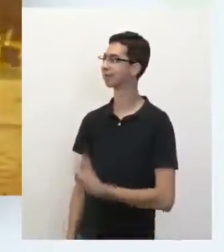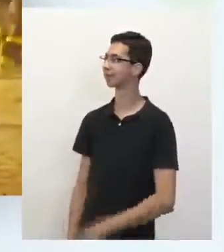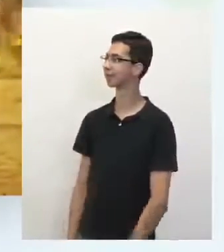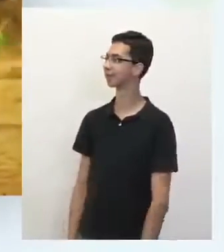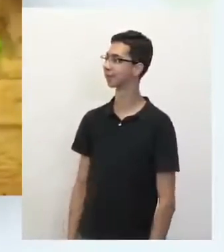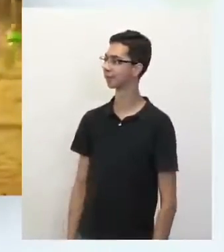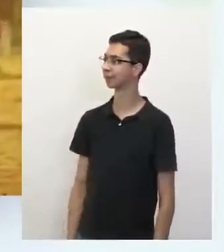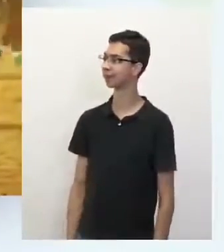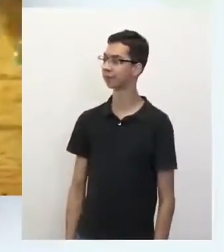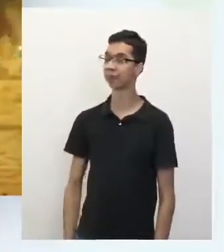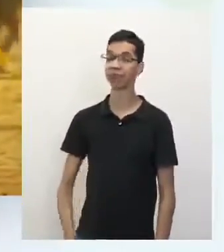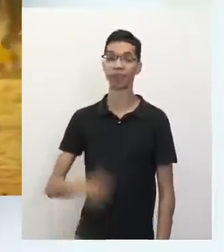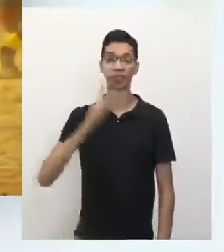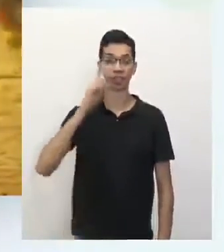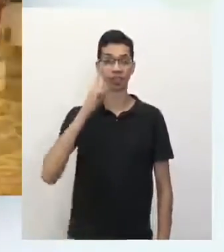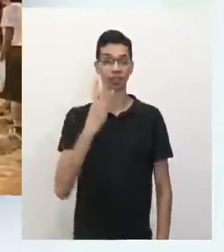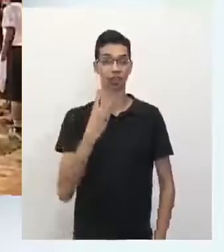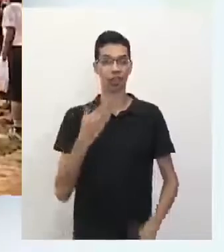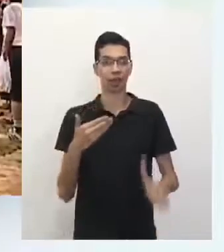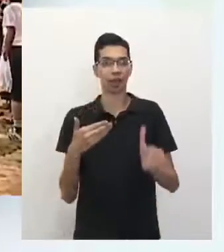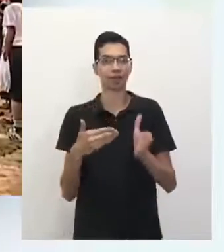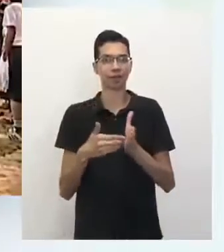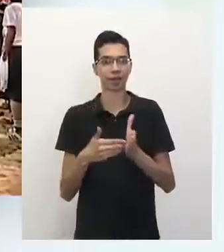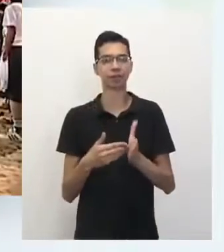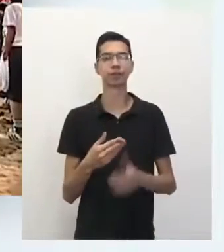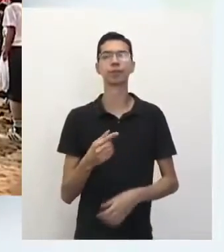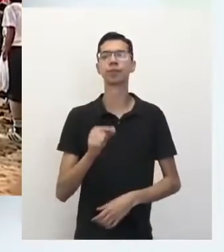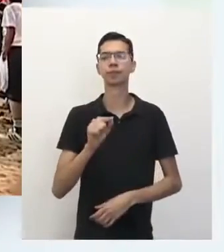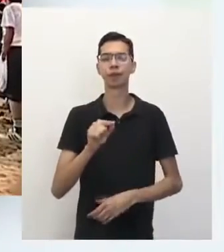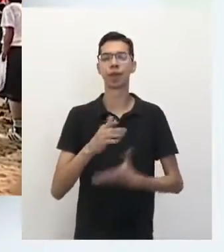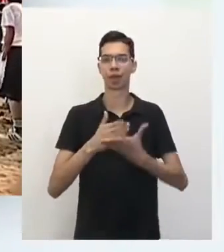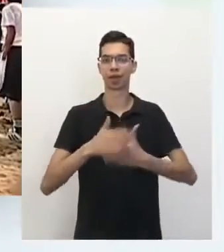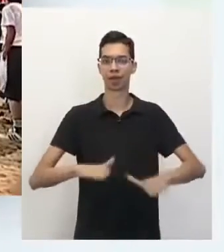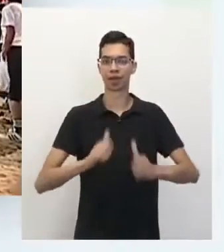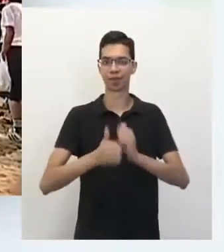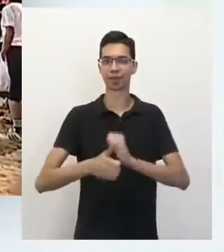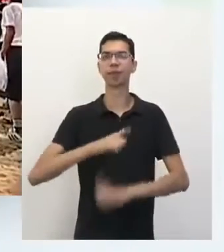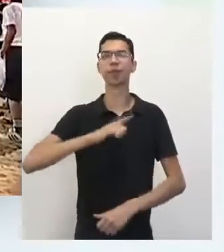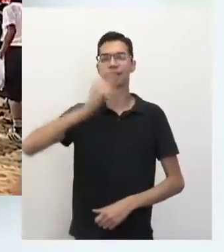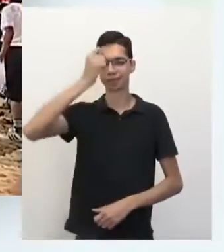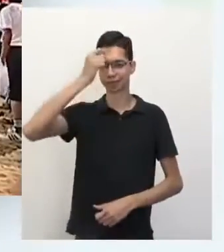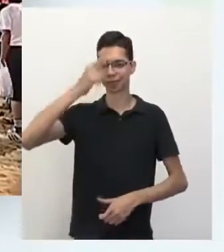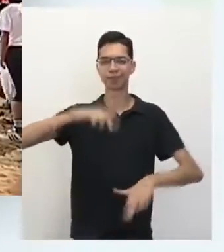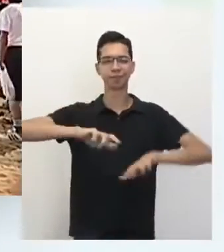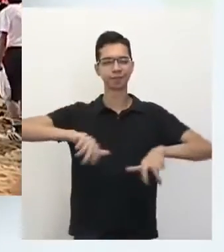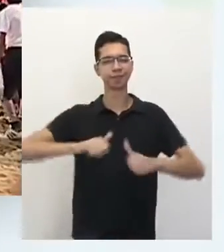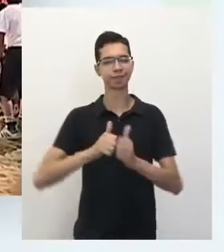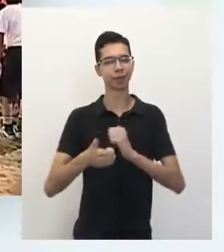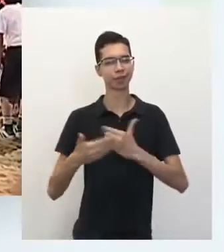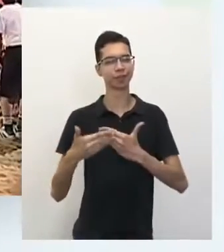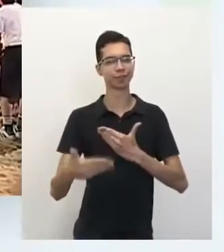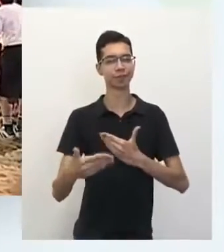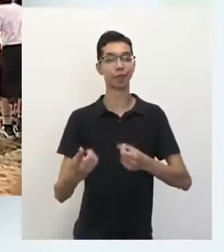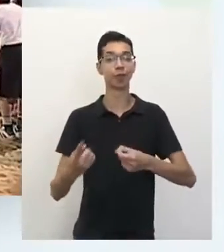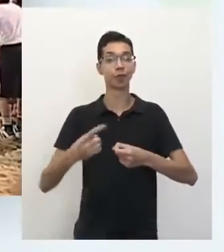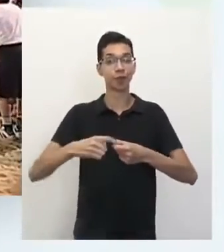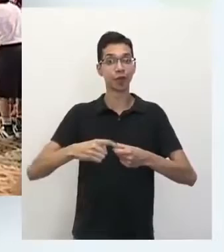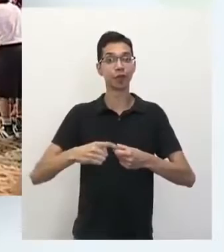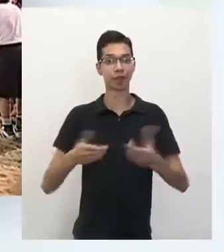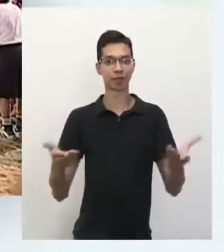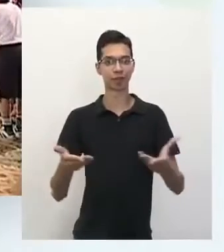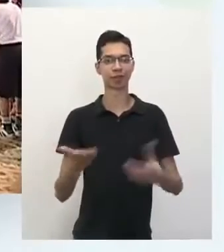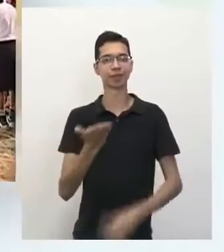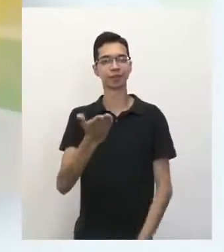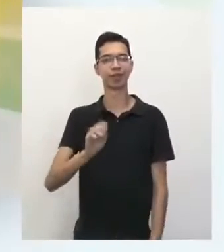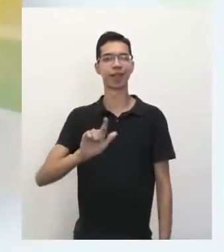E até o dia 31, quando se encerram os Jogos, ainda vai ter muita cultura e muito esporte pela frente. Voltamos ao estúdio com